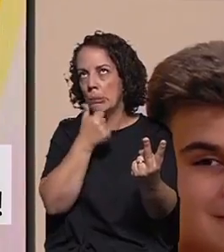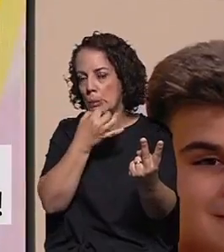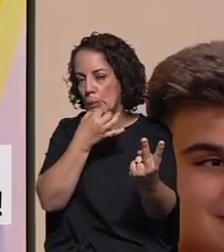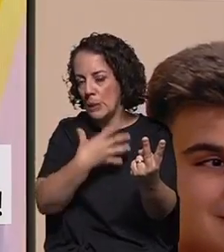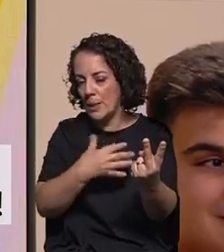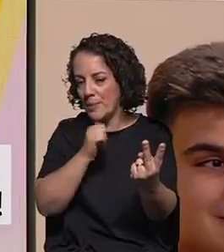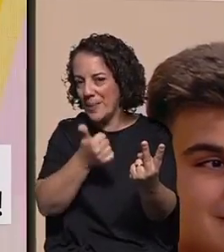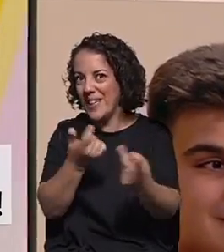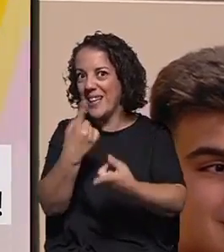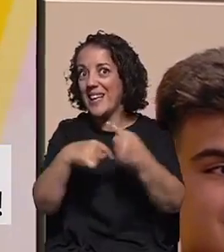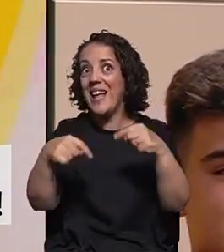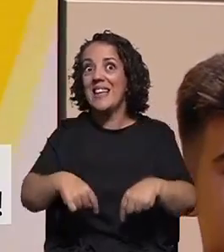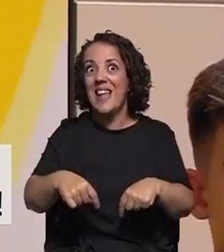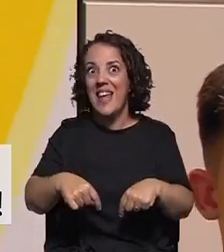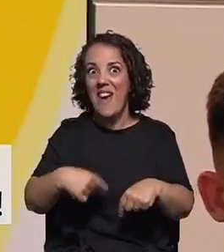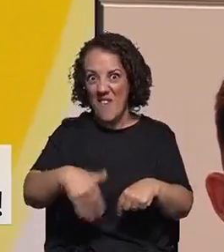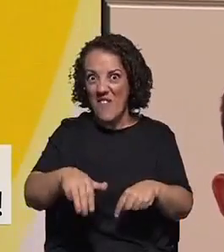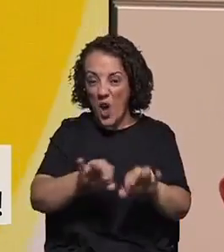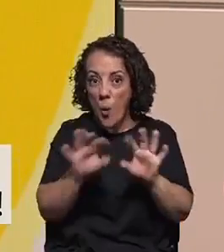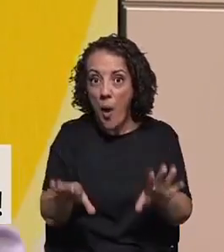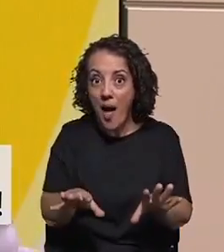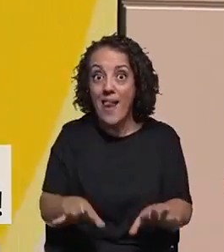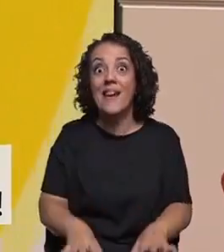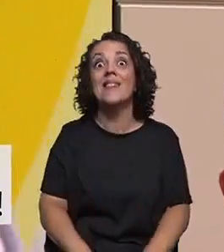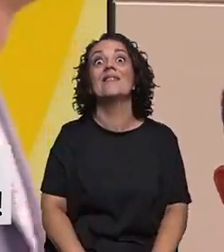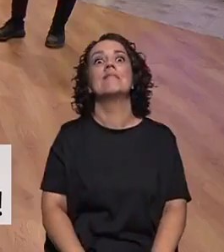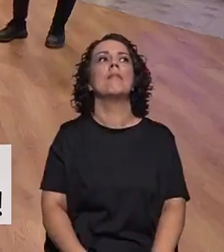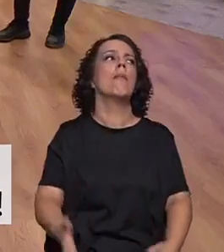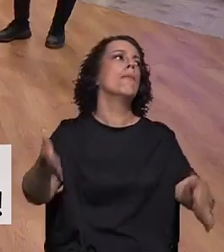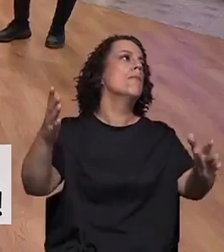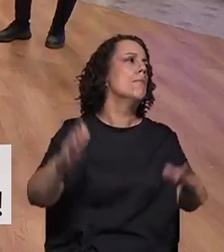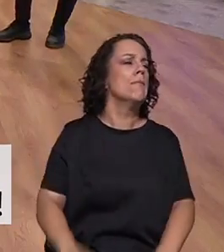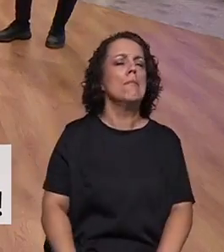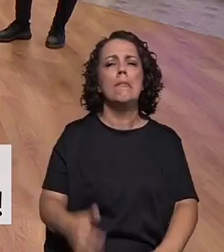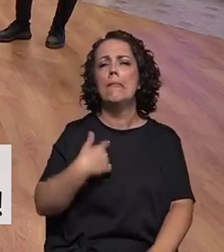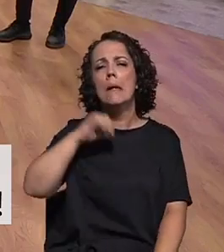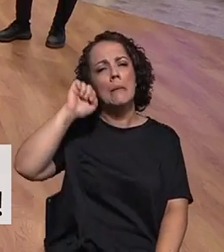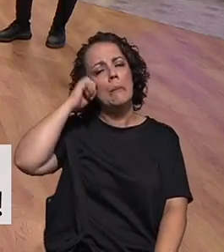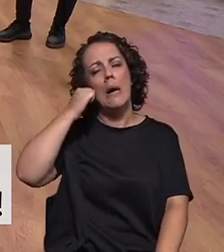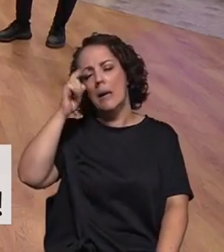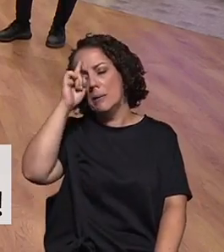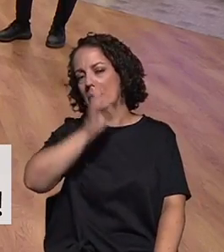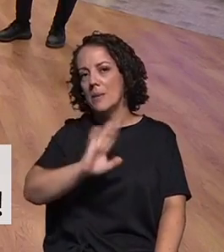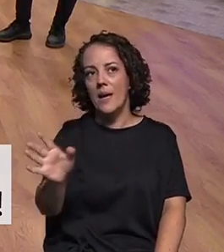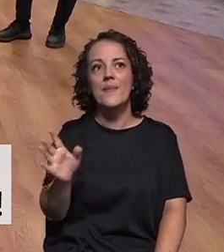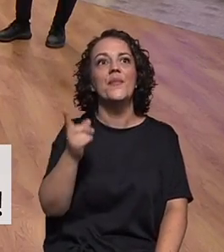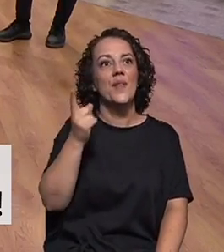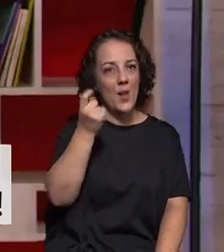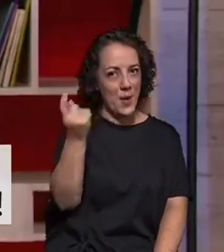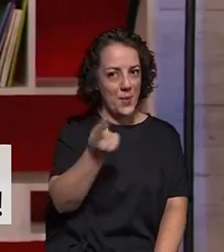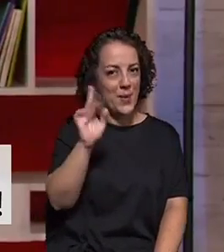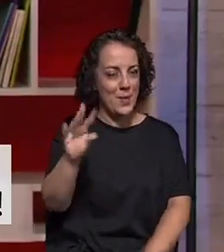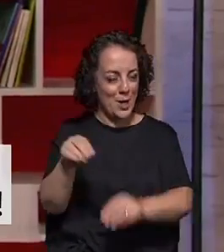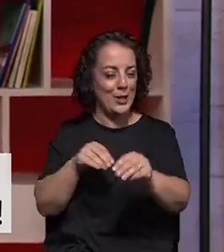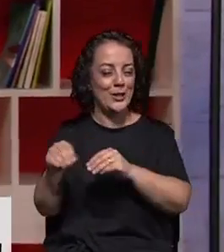ver. Vamos ver. O problema é que desta vez vai acontecer a mesma coisa. É exatamente. Já estou tramada. Ora, já vamos lá ver como é que correm os jogos daqui a pouco.